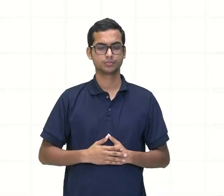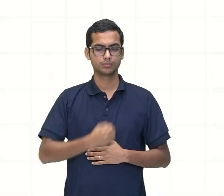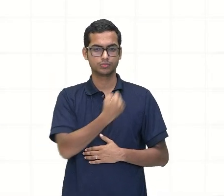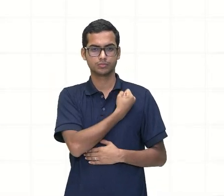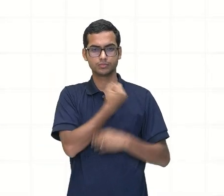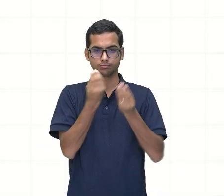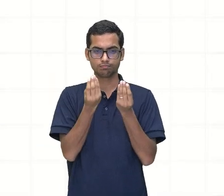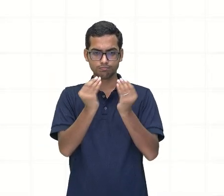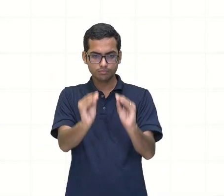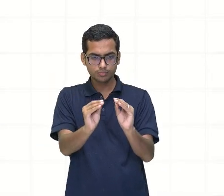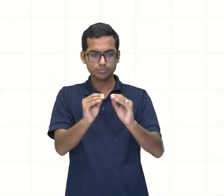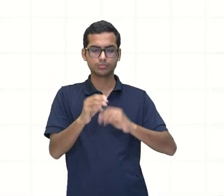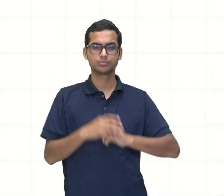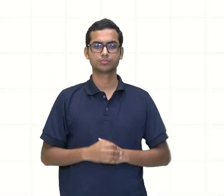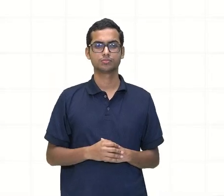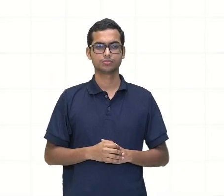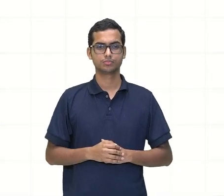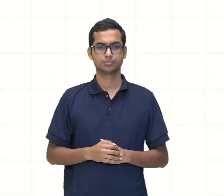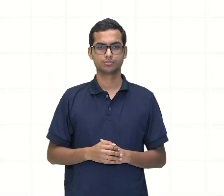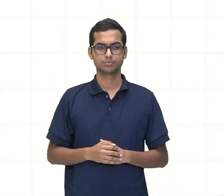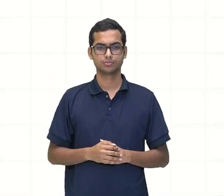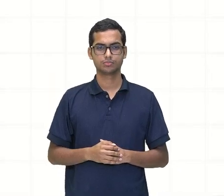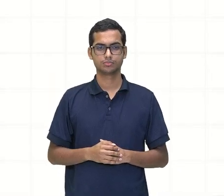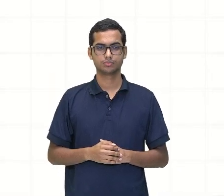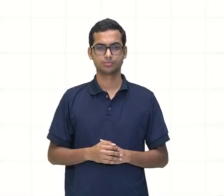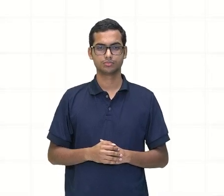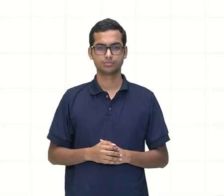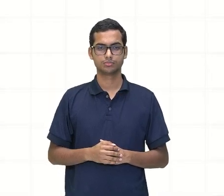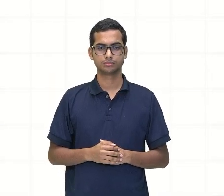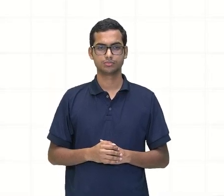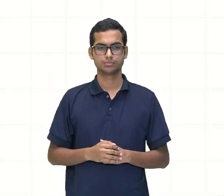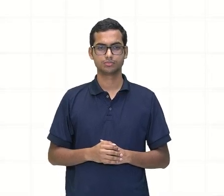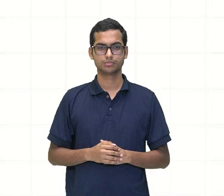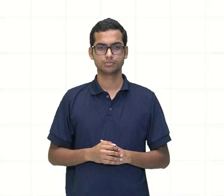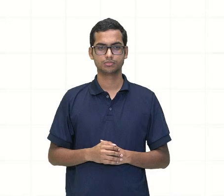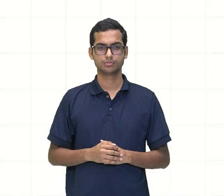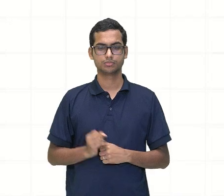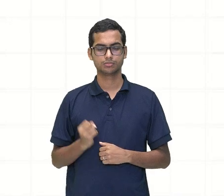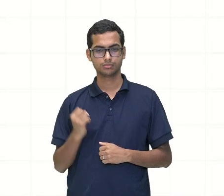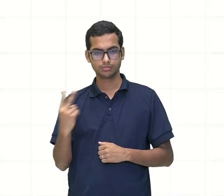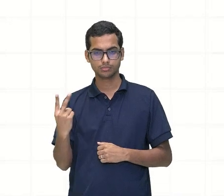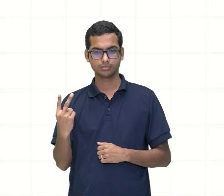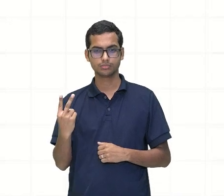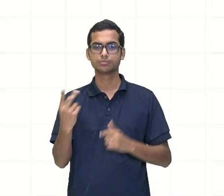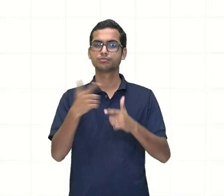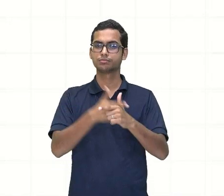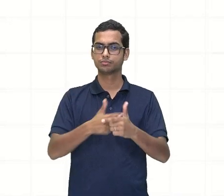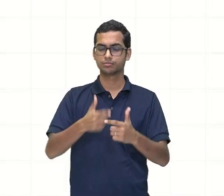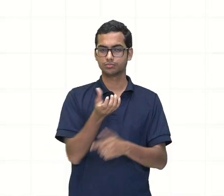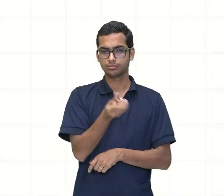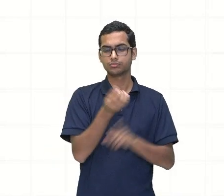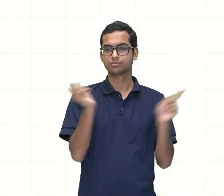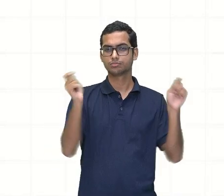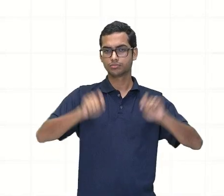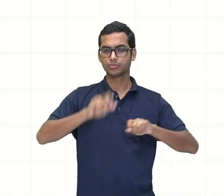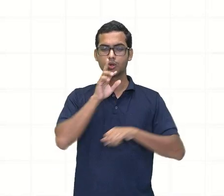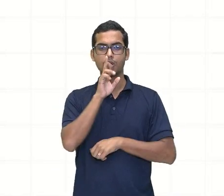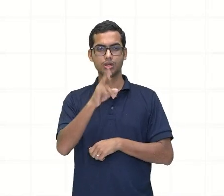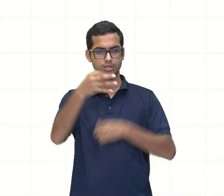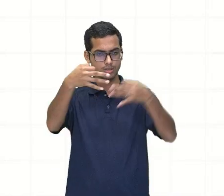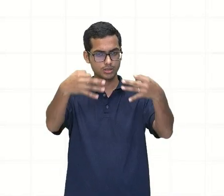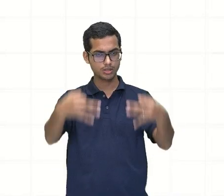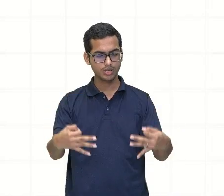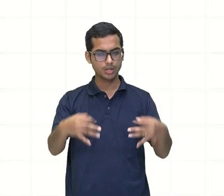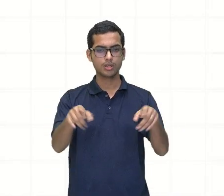caso aqui é o meu 2, tá? Ele é um divisor de 6. Porque a minha divisão deu exata e o meu